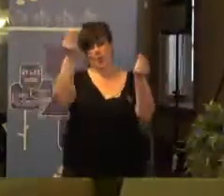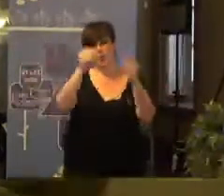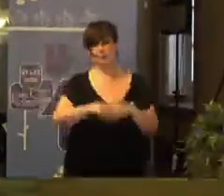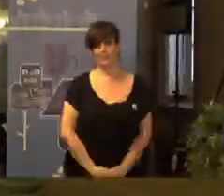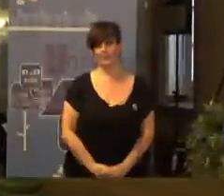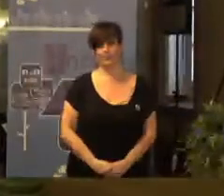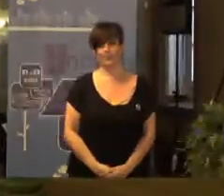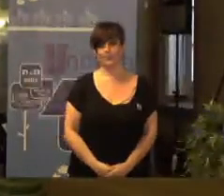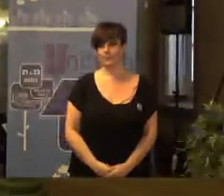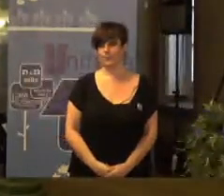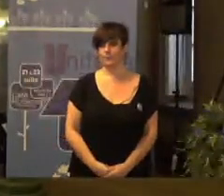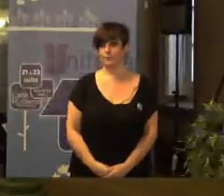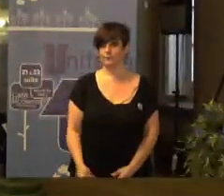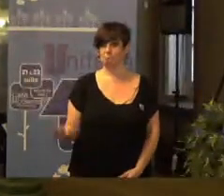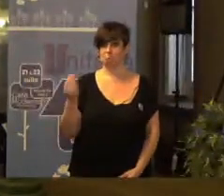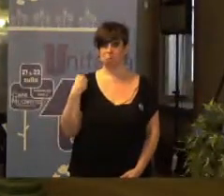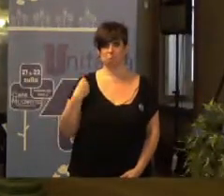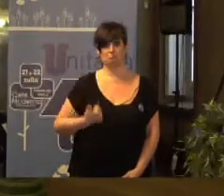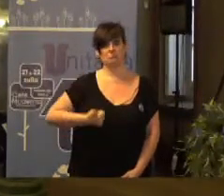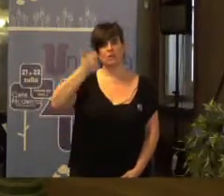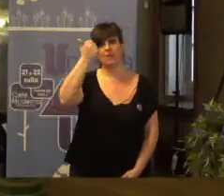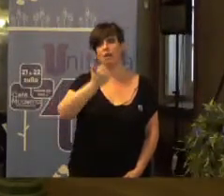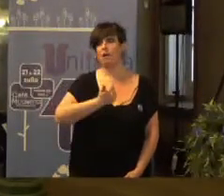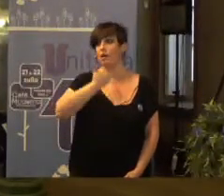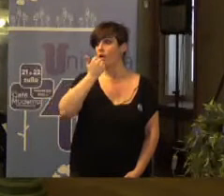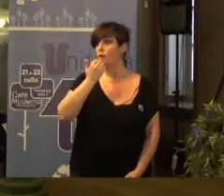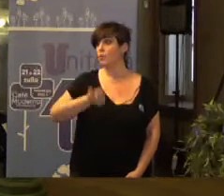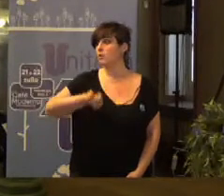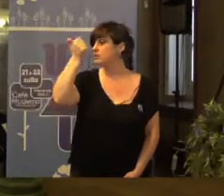Mais preguntas? Alguna máis?